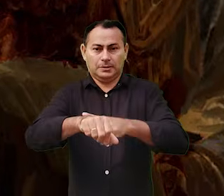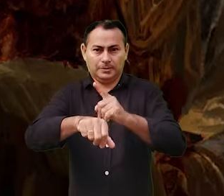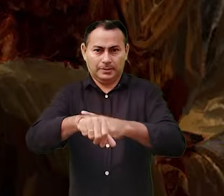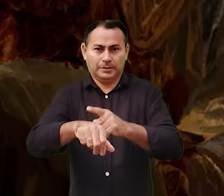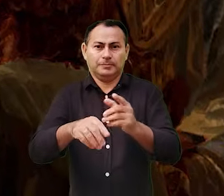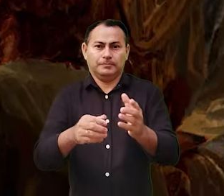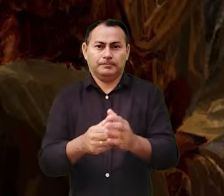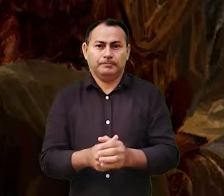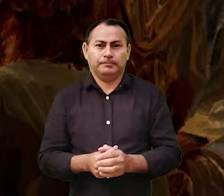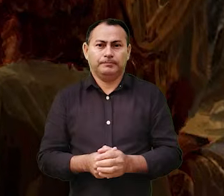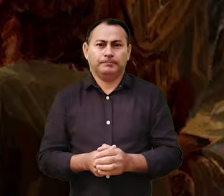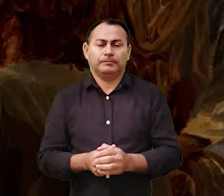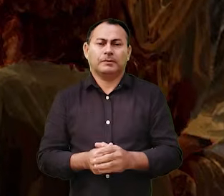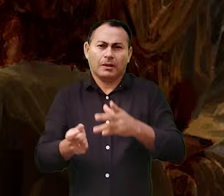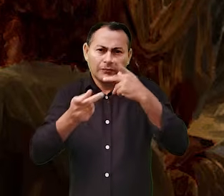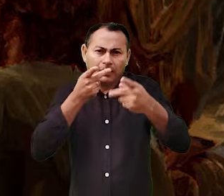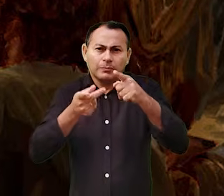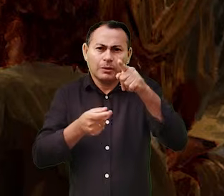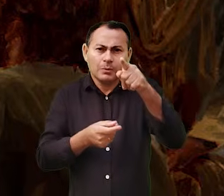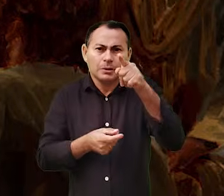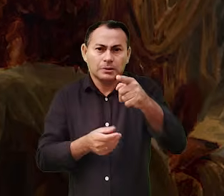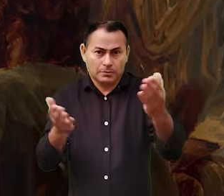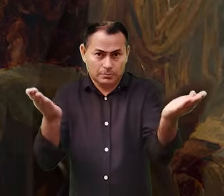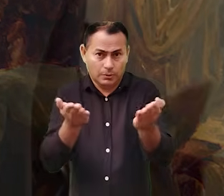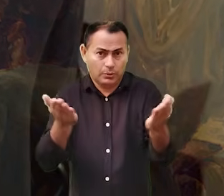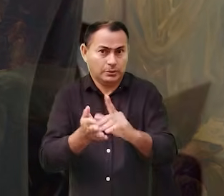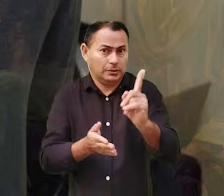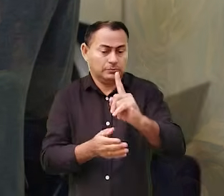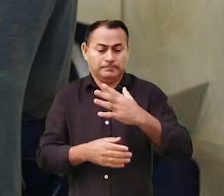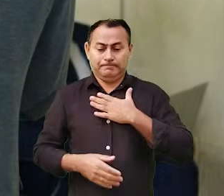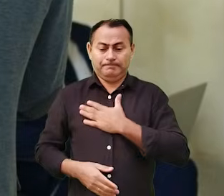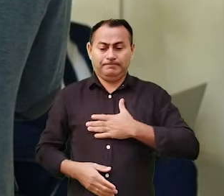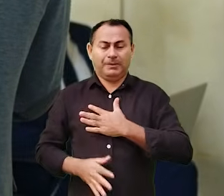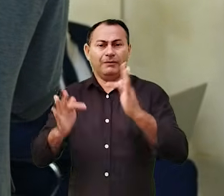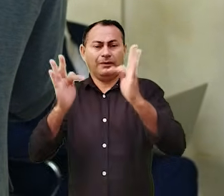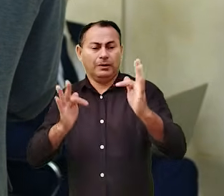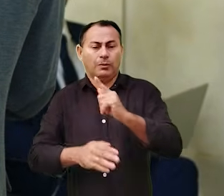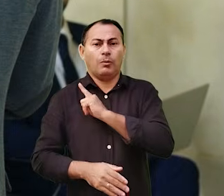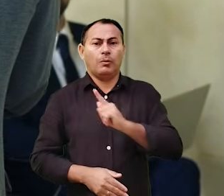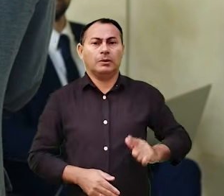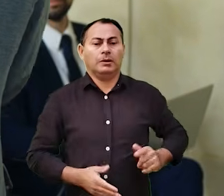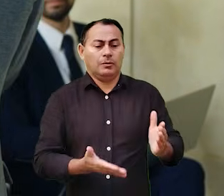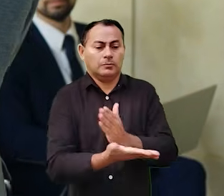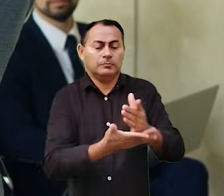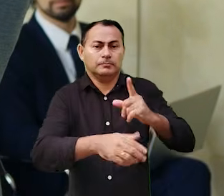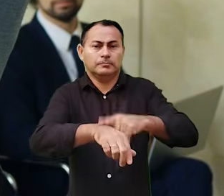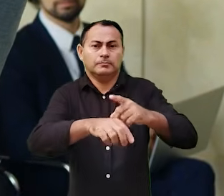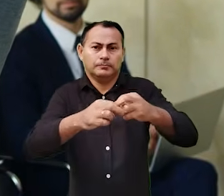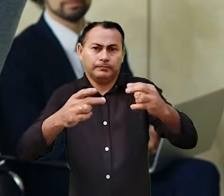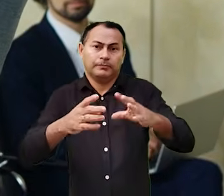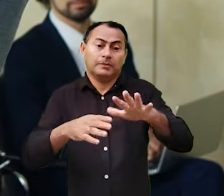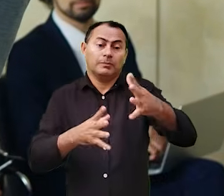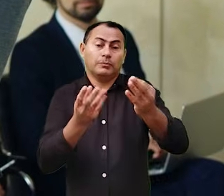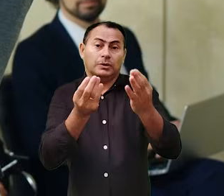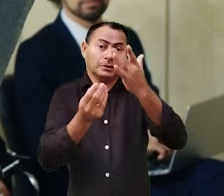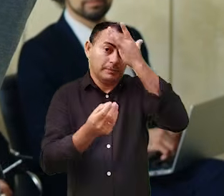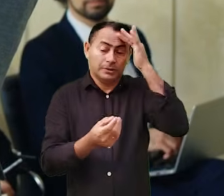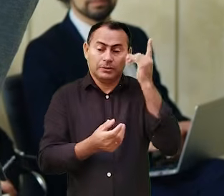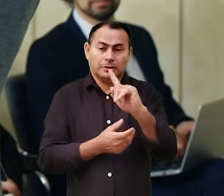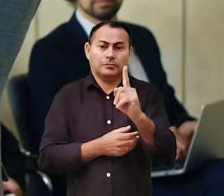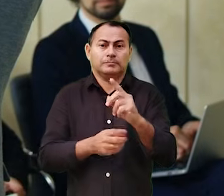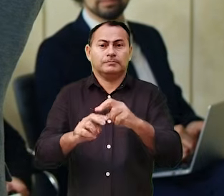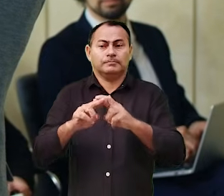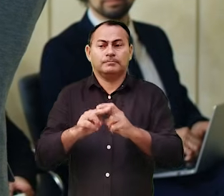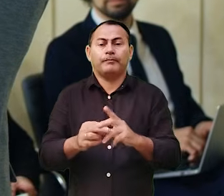nessas situações. Digamos que você hoje não esteja satisfeito com o governo em algumas questões. Muita gente